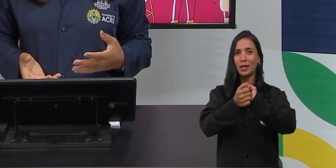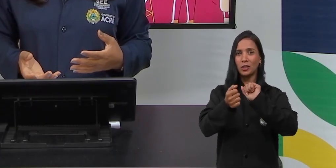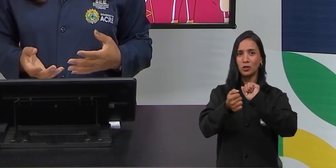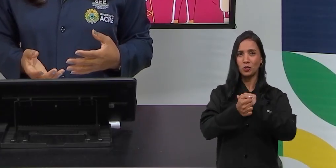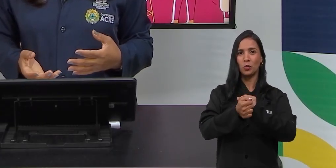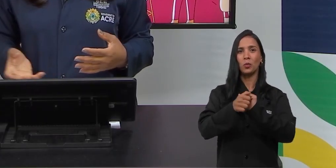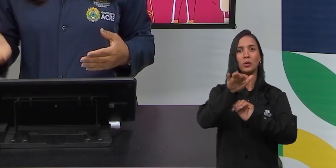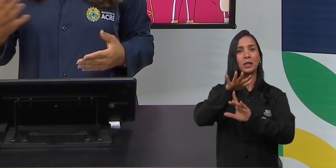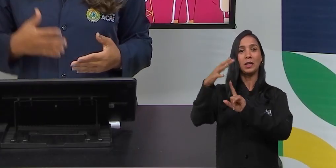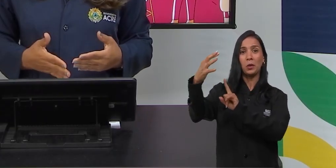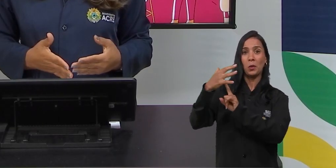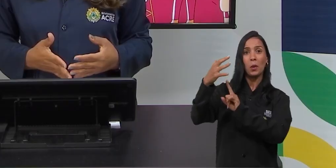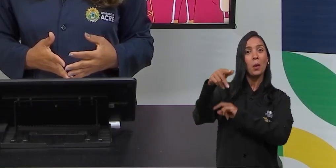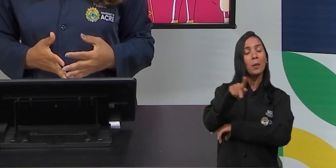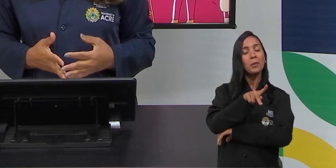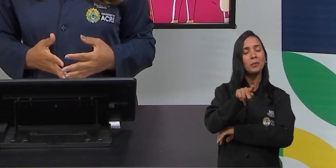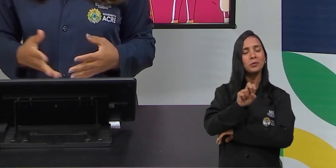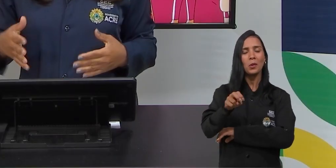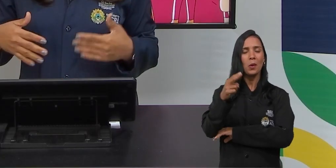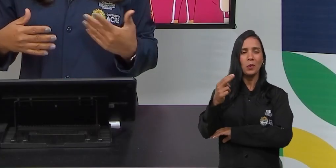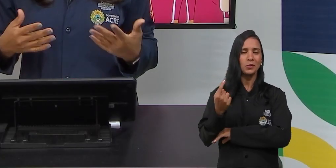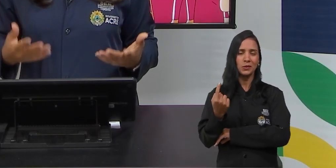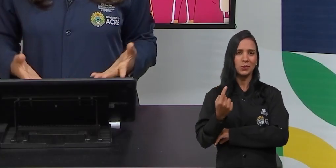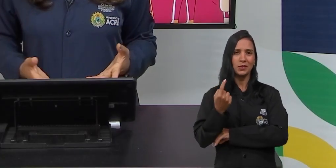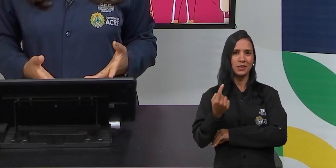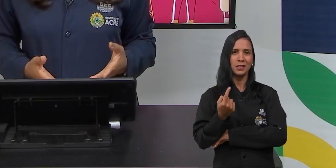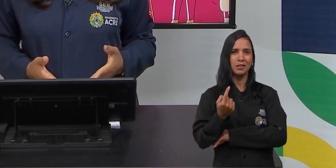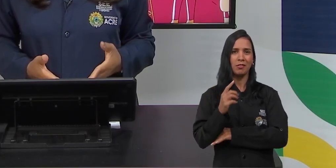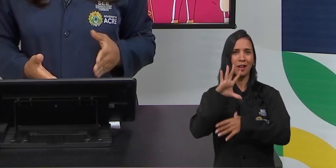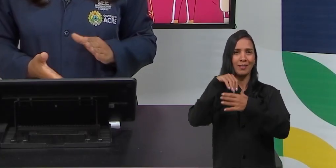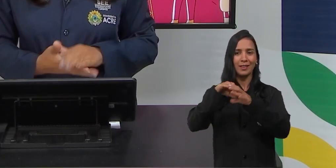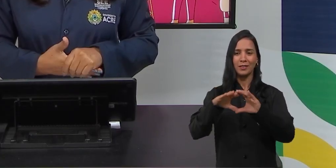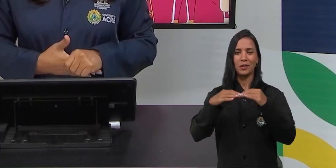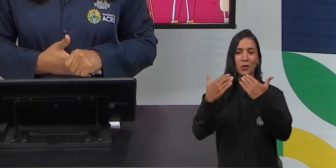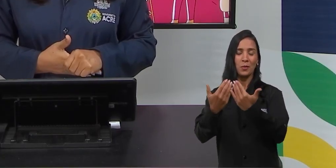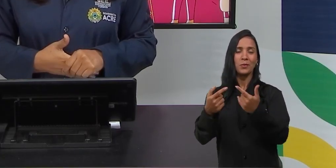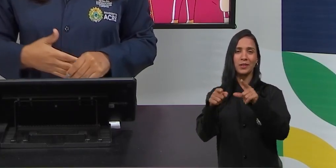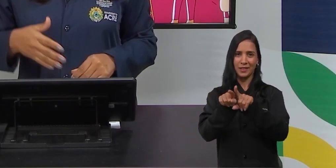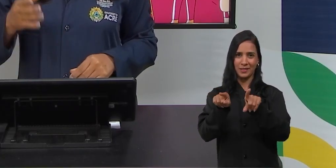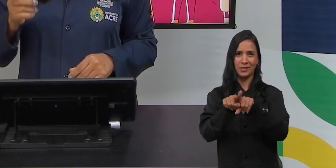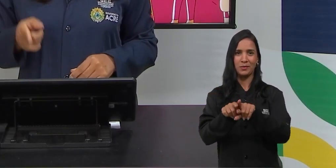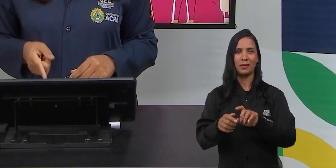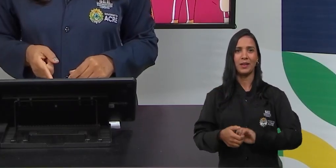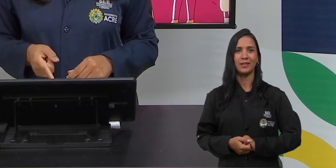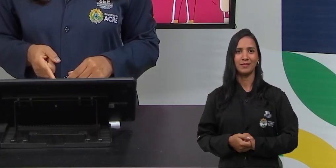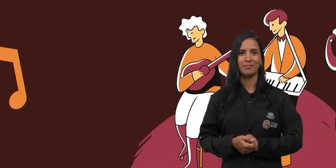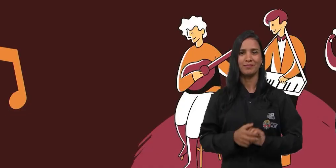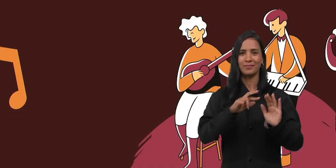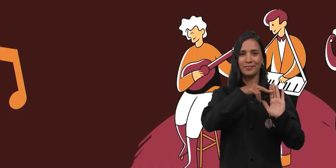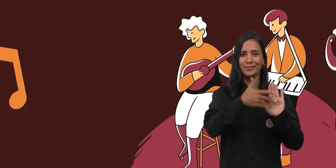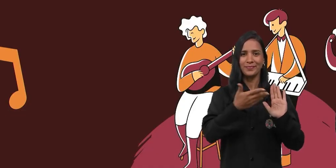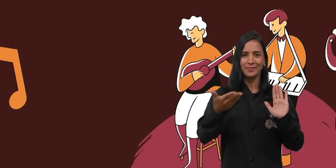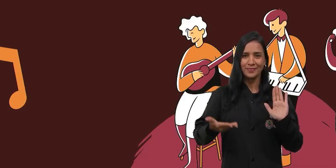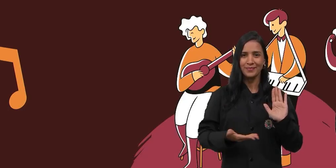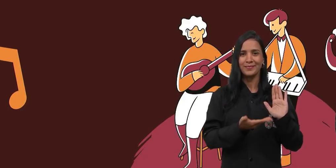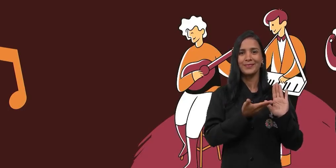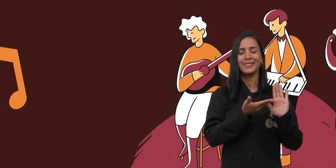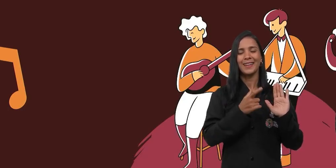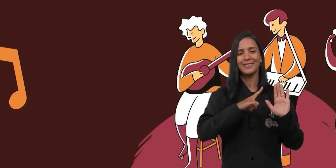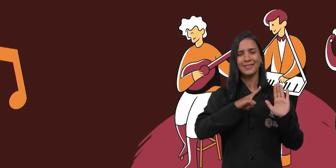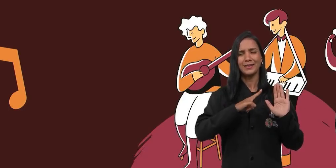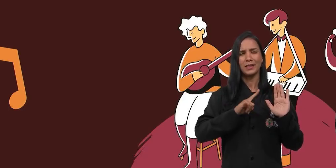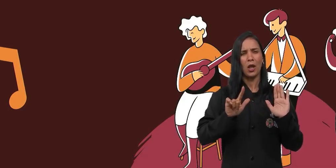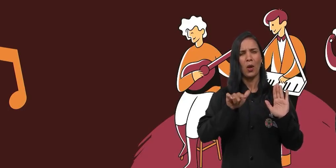seu professor ou não, tá bom? Na sua comunidade também, enquanto aluno. Acesse as nossas referências, tem muitas